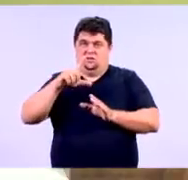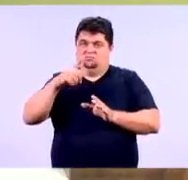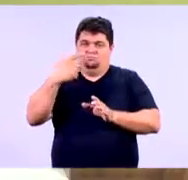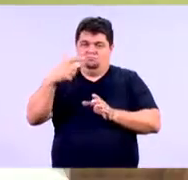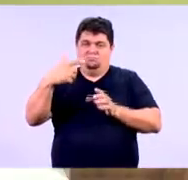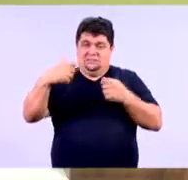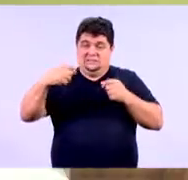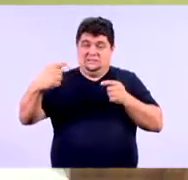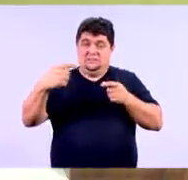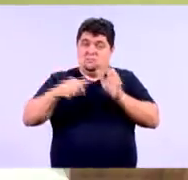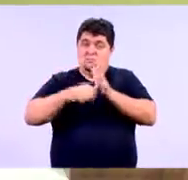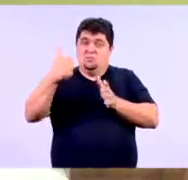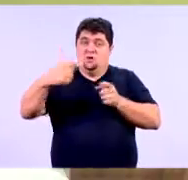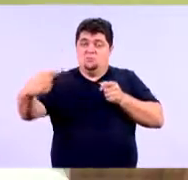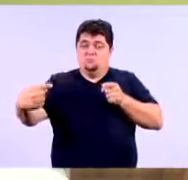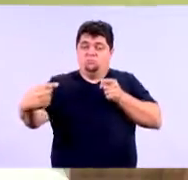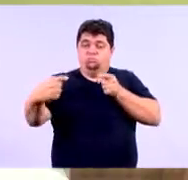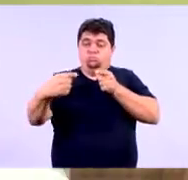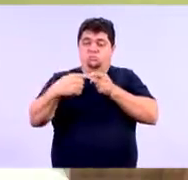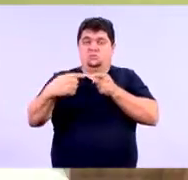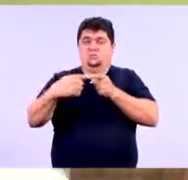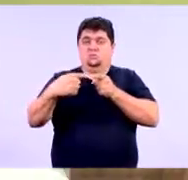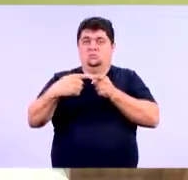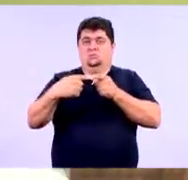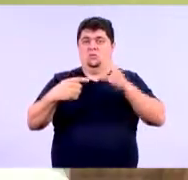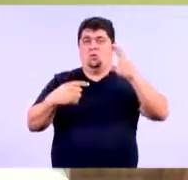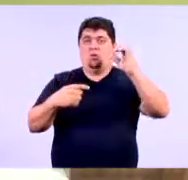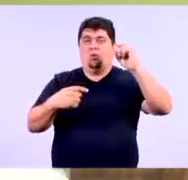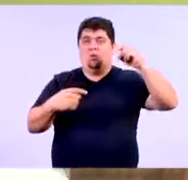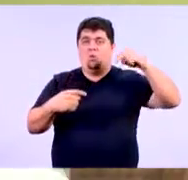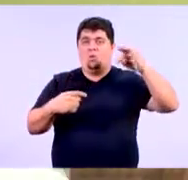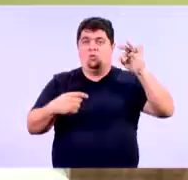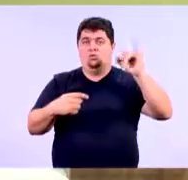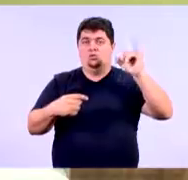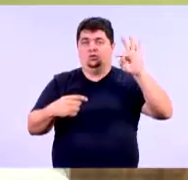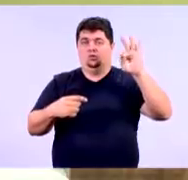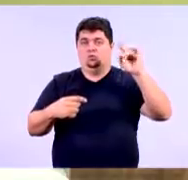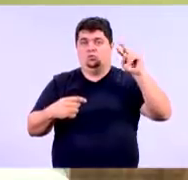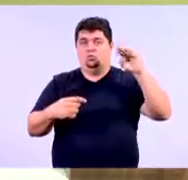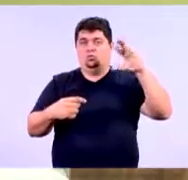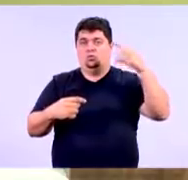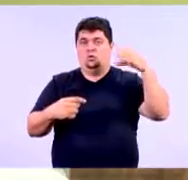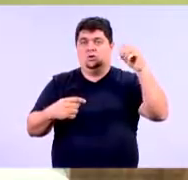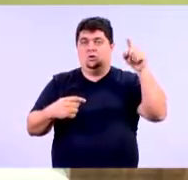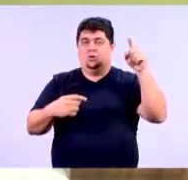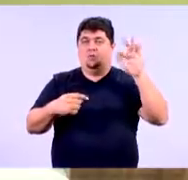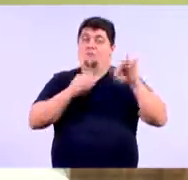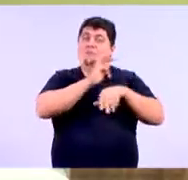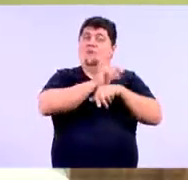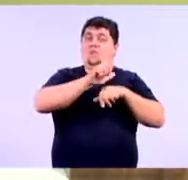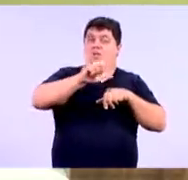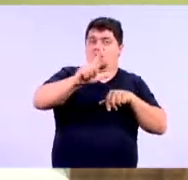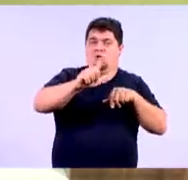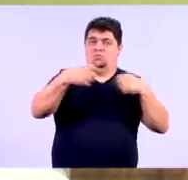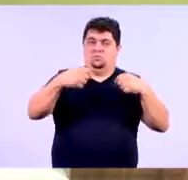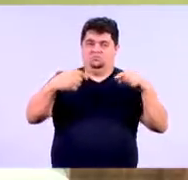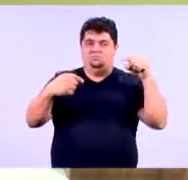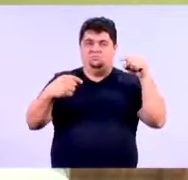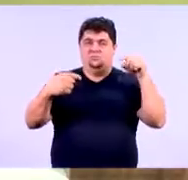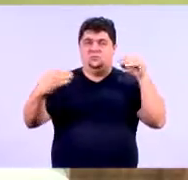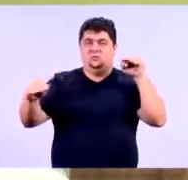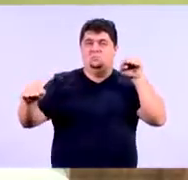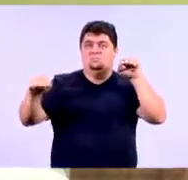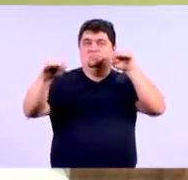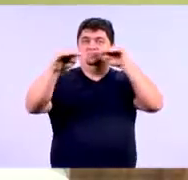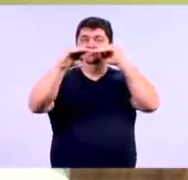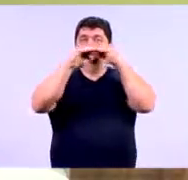acordo com a Constituição, que como o professor Oswaldo falou, é a norma principal, a mais importante, se ela não estiver de acordo, ela não